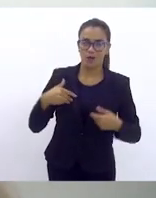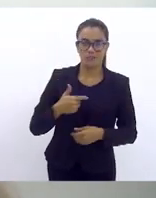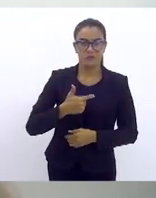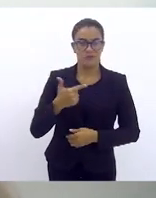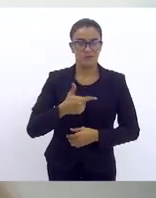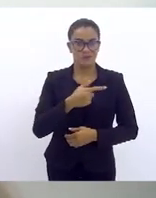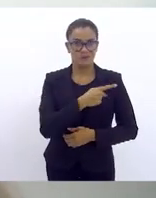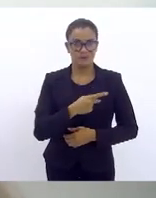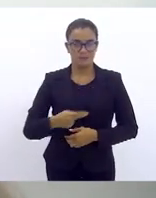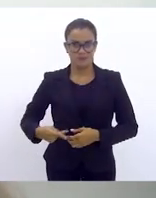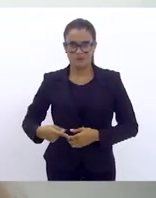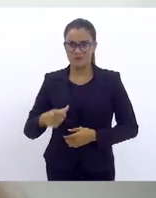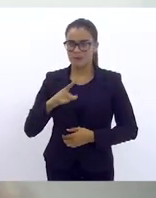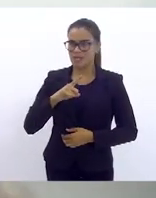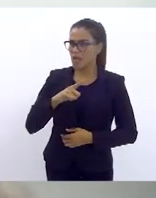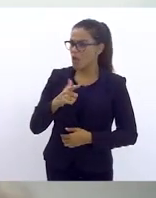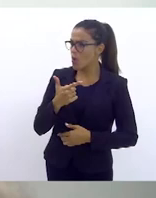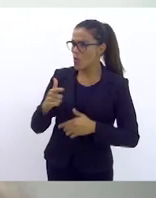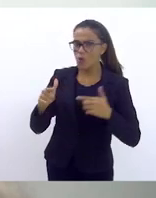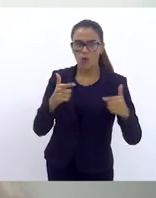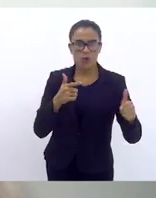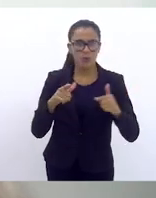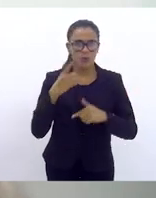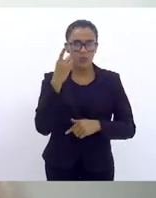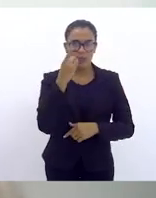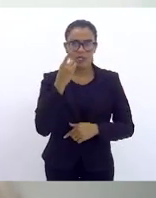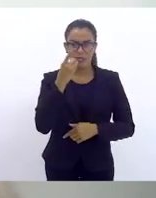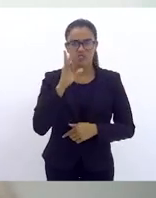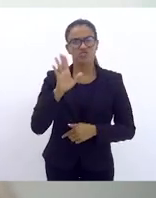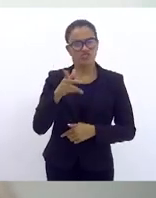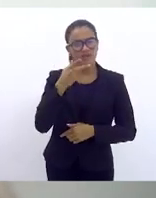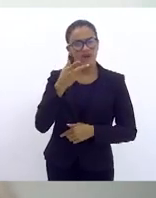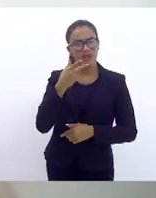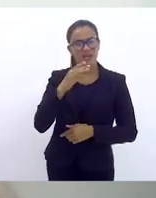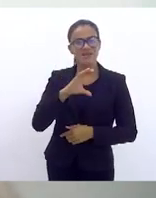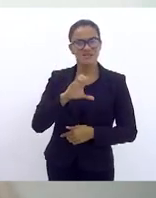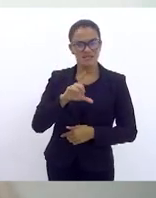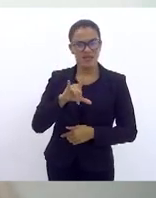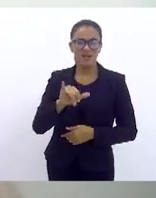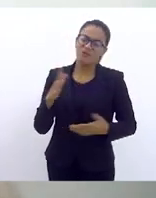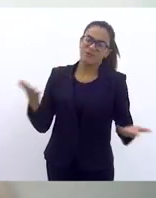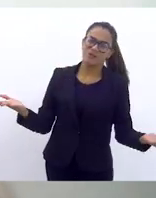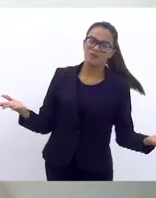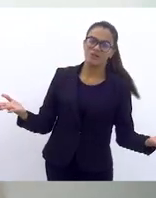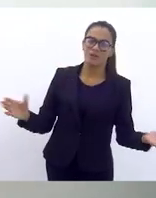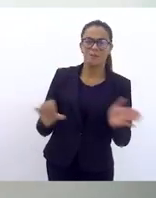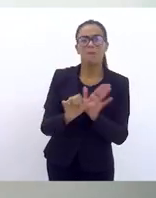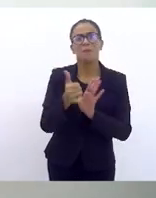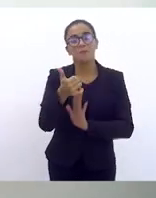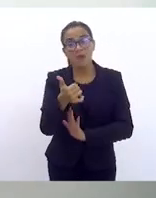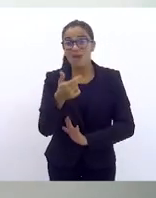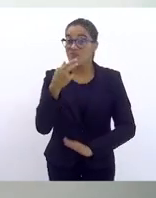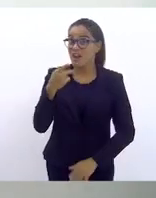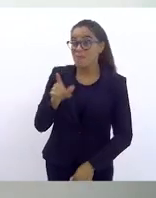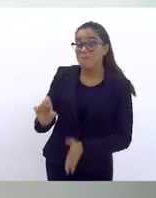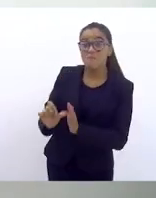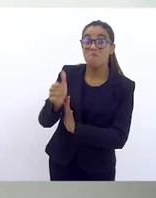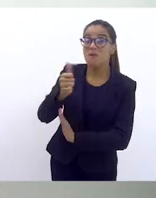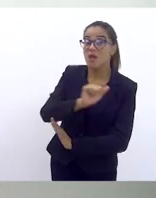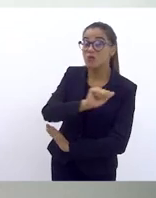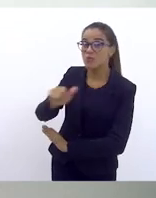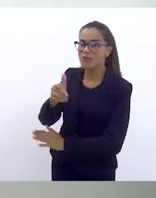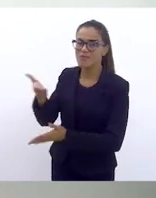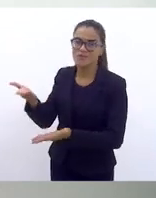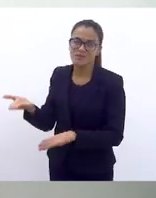mais algum Deputado aqui presente já falei é rapaz primeiro antes de